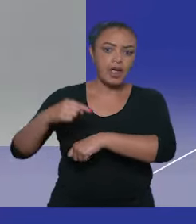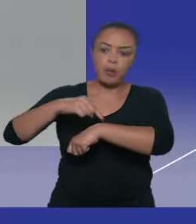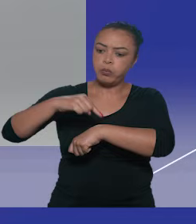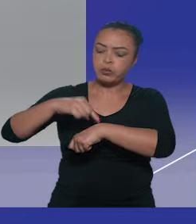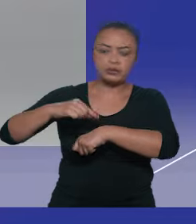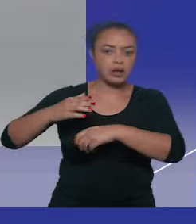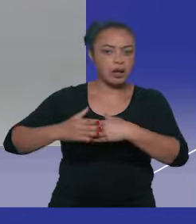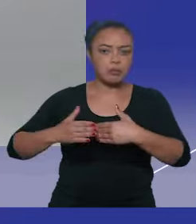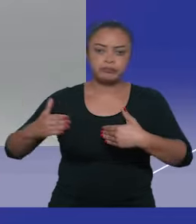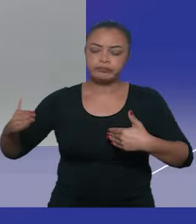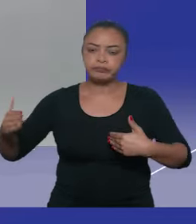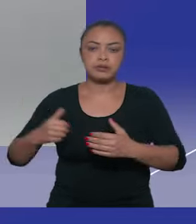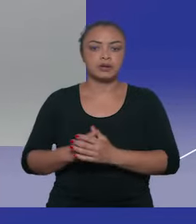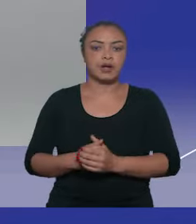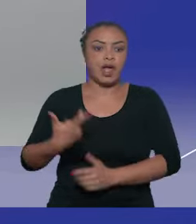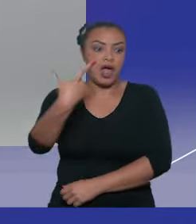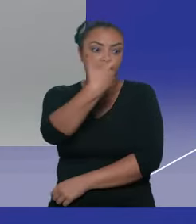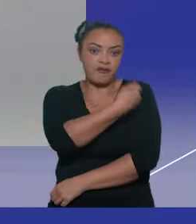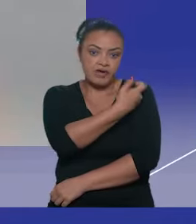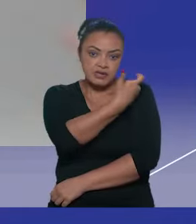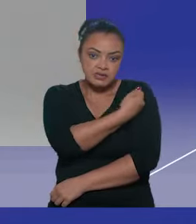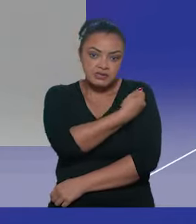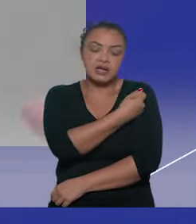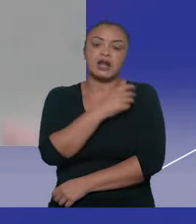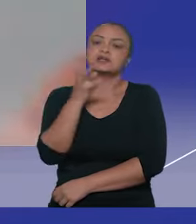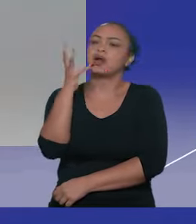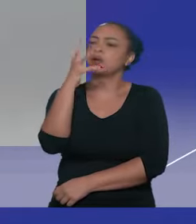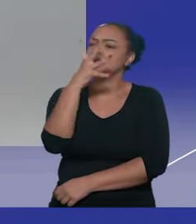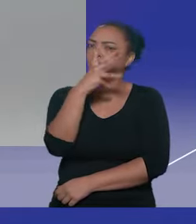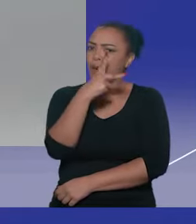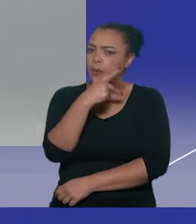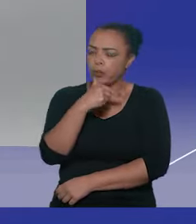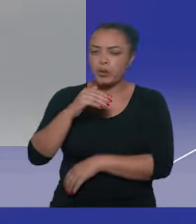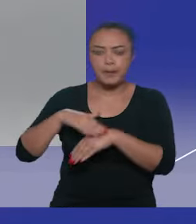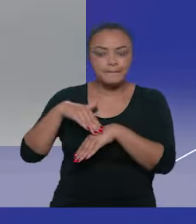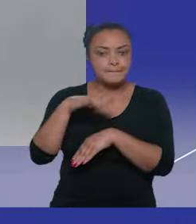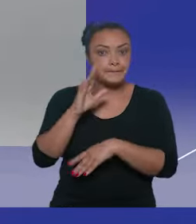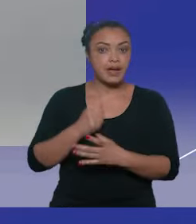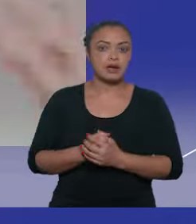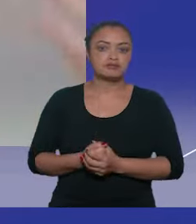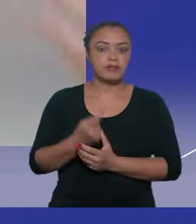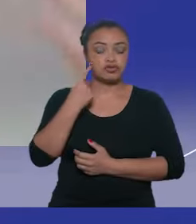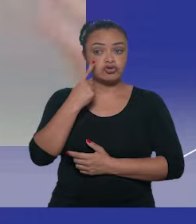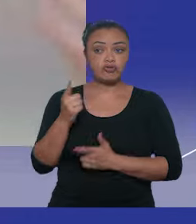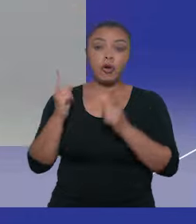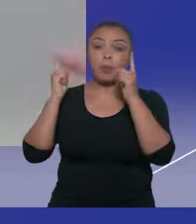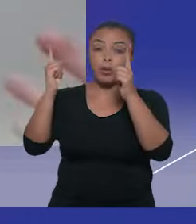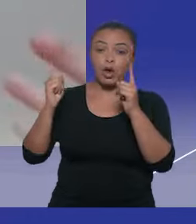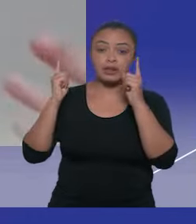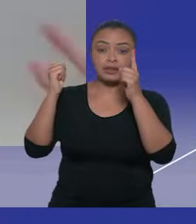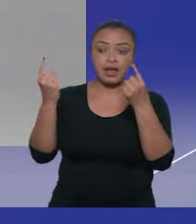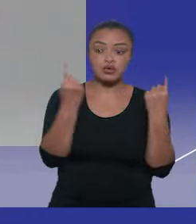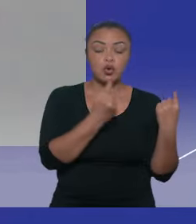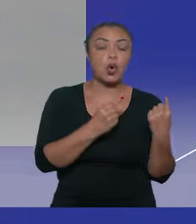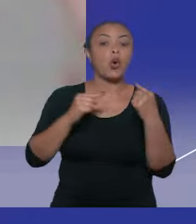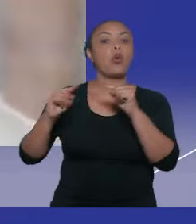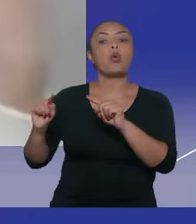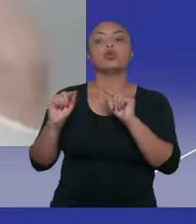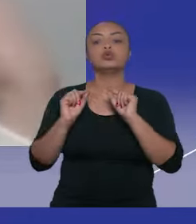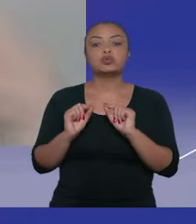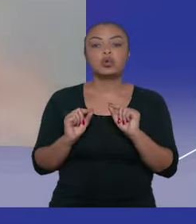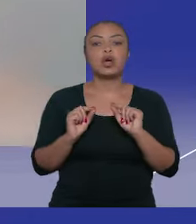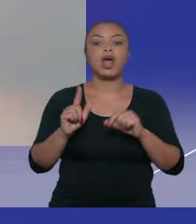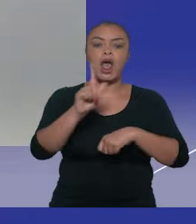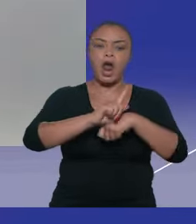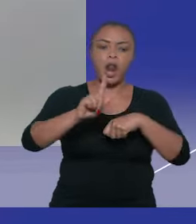mais tempo. A vacinação lá demorou demais, né? Bem recente, aliás. A gente viu protestos, inclusive, contra os